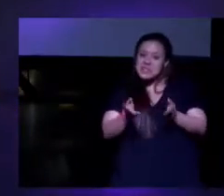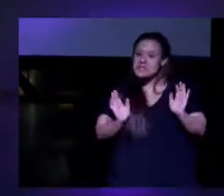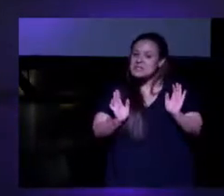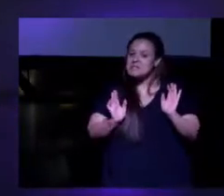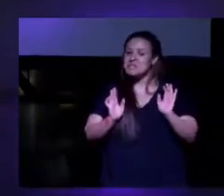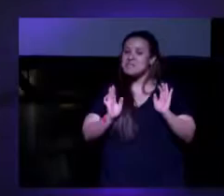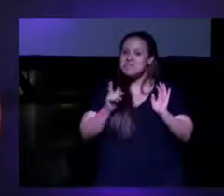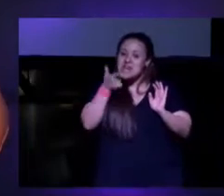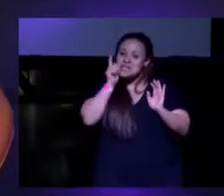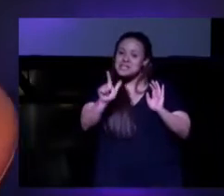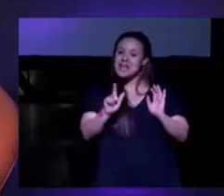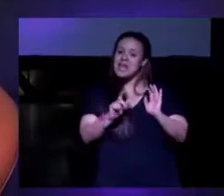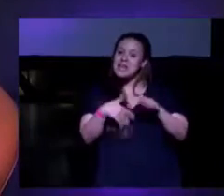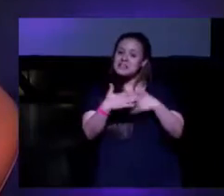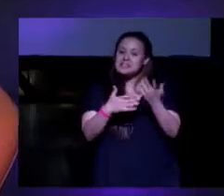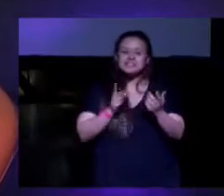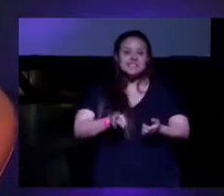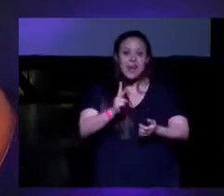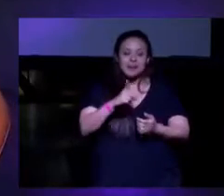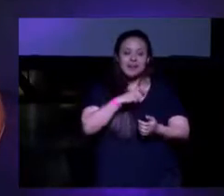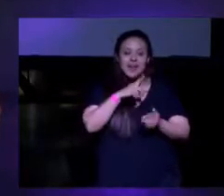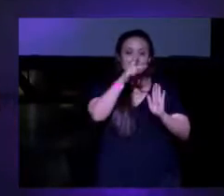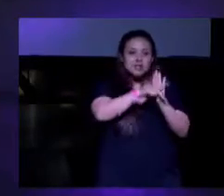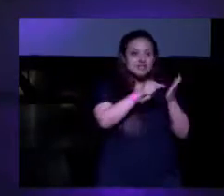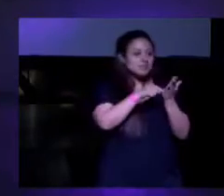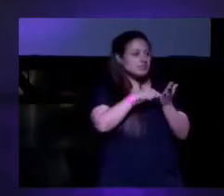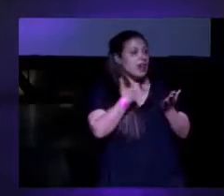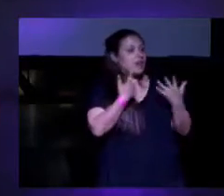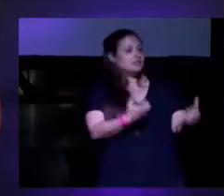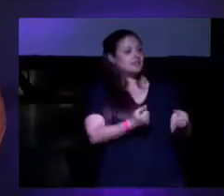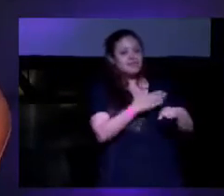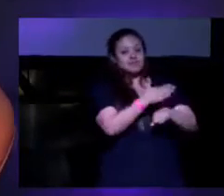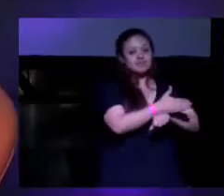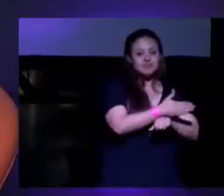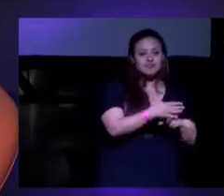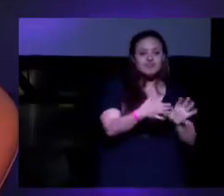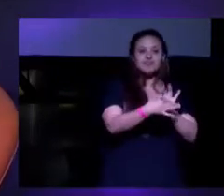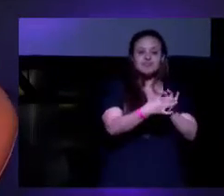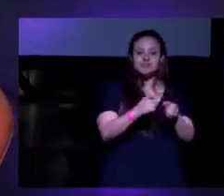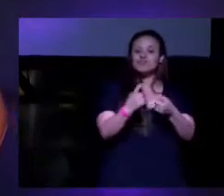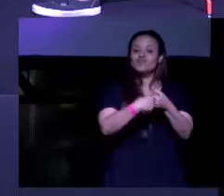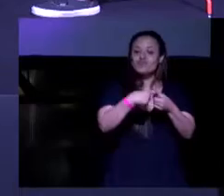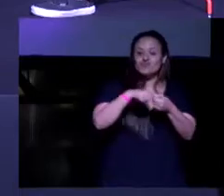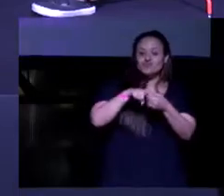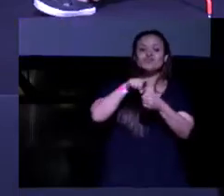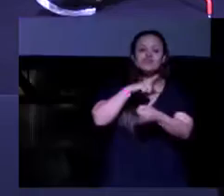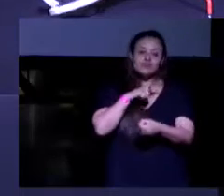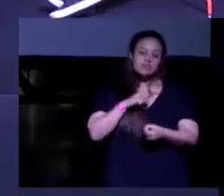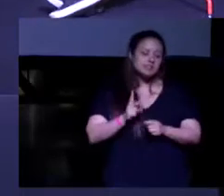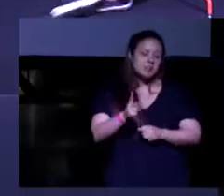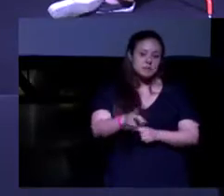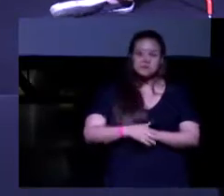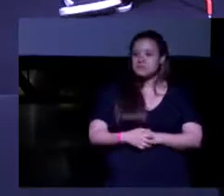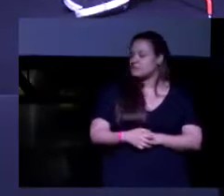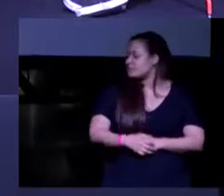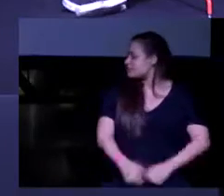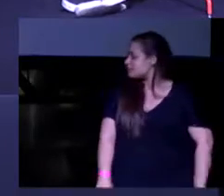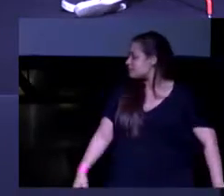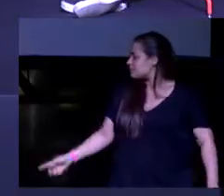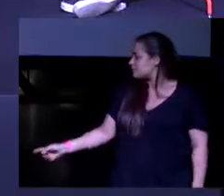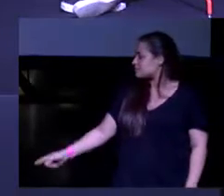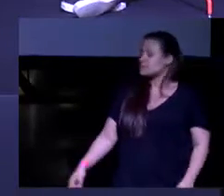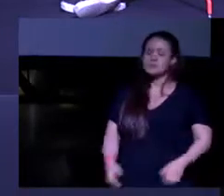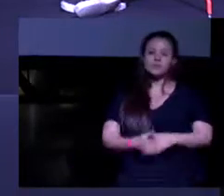sempre estão aparecendo coisas, projetos para participar, sempre acontecendo. Bom, a Chudechito